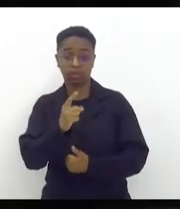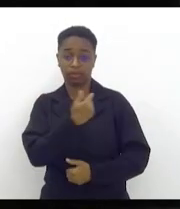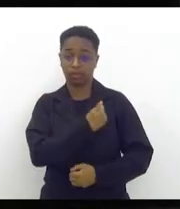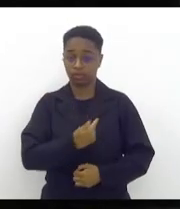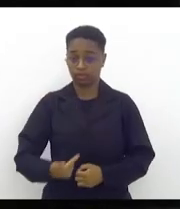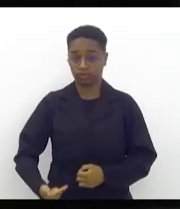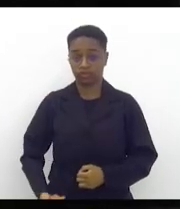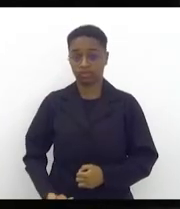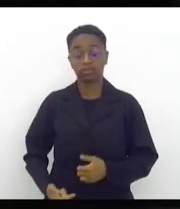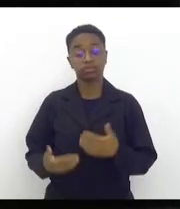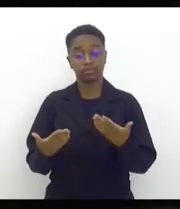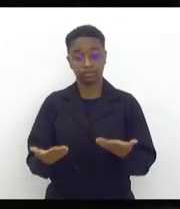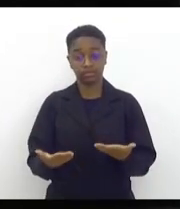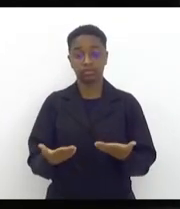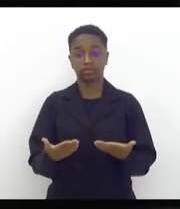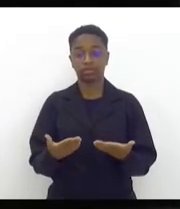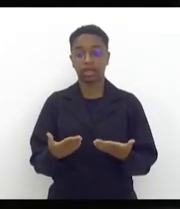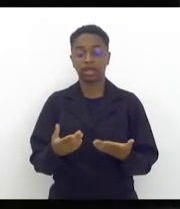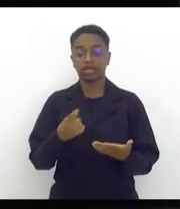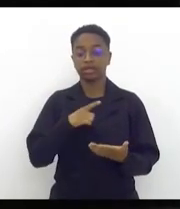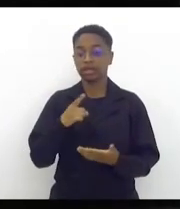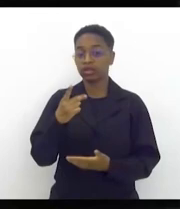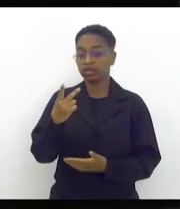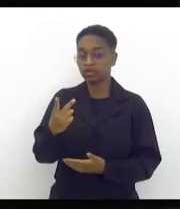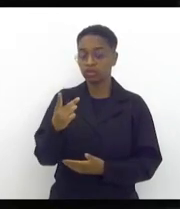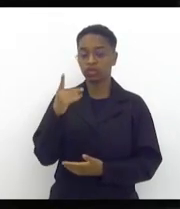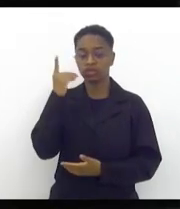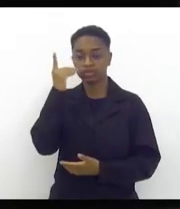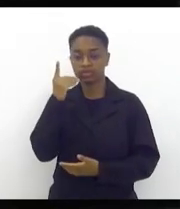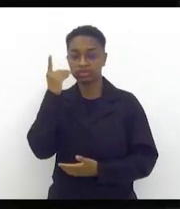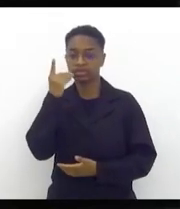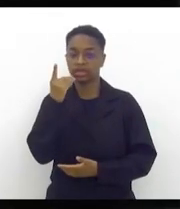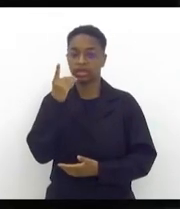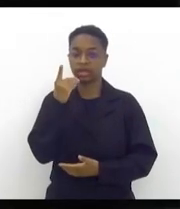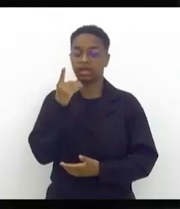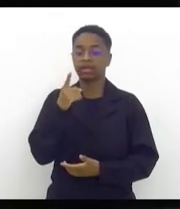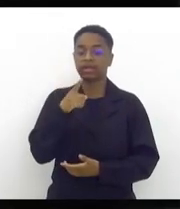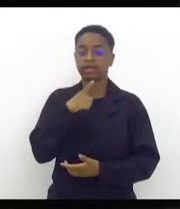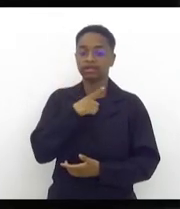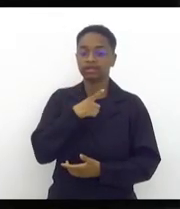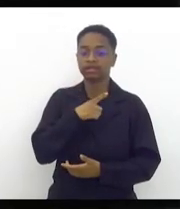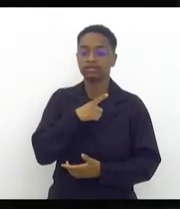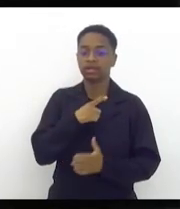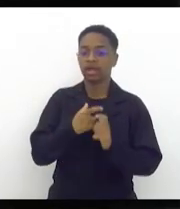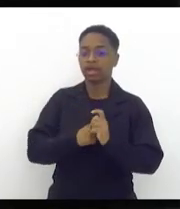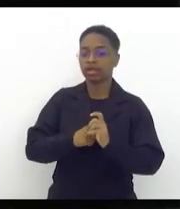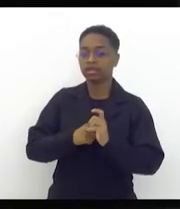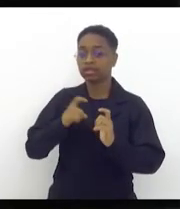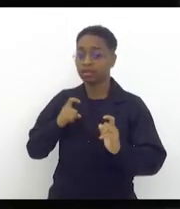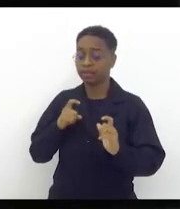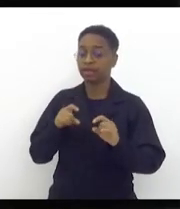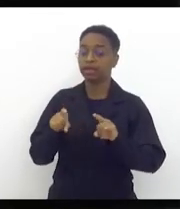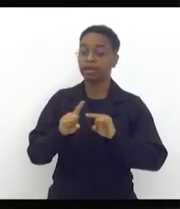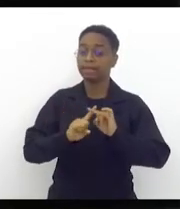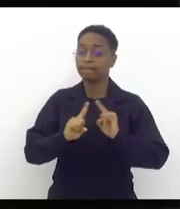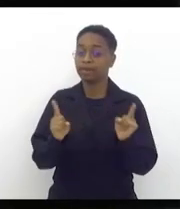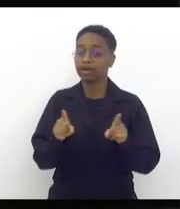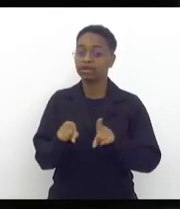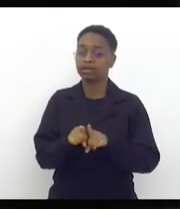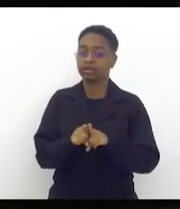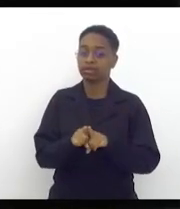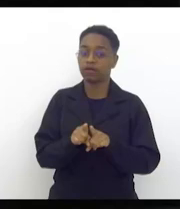dois parlamentares, né, que têm independência e que, via de regra, votam